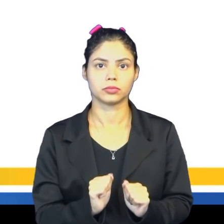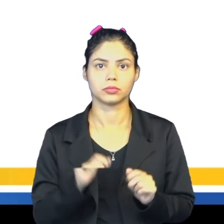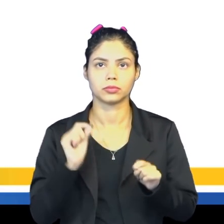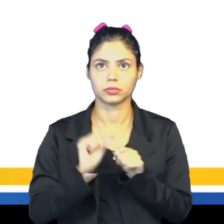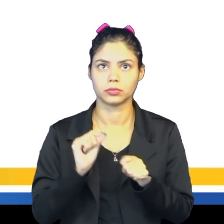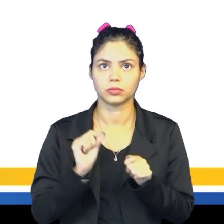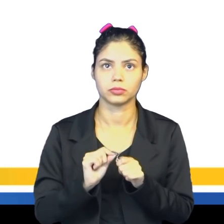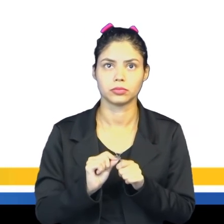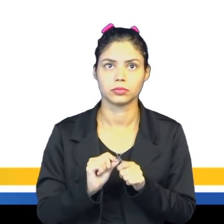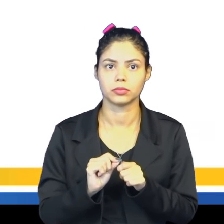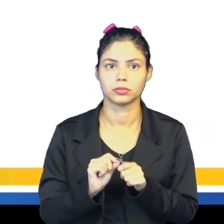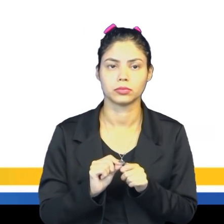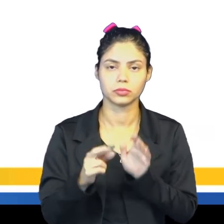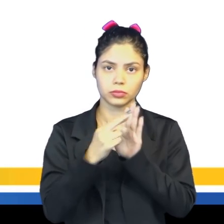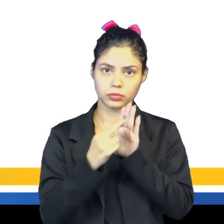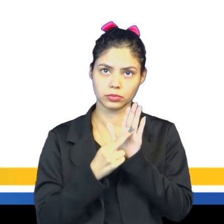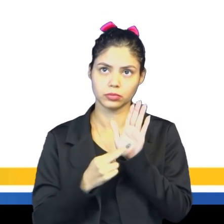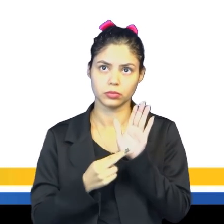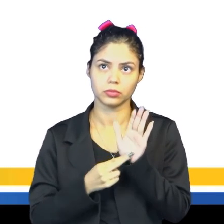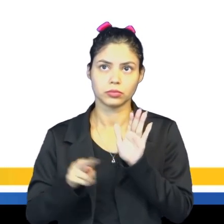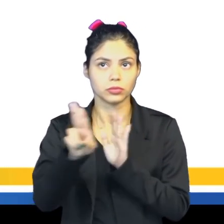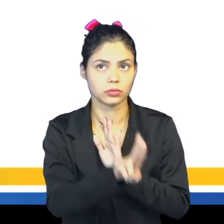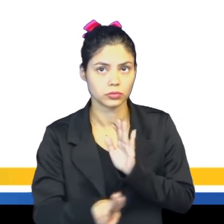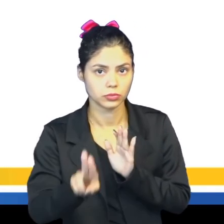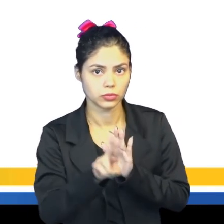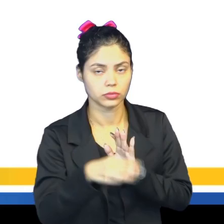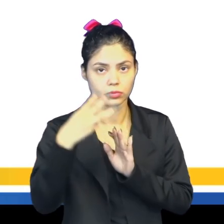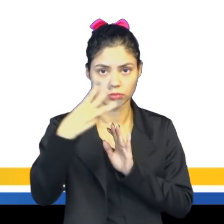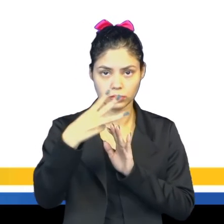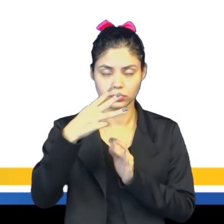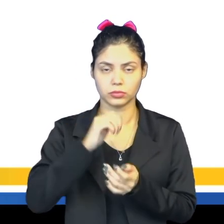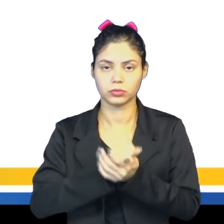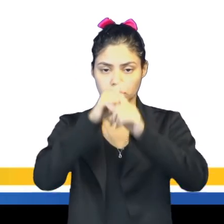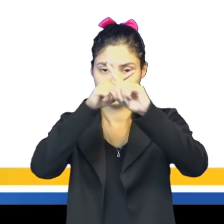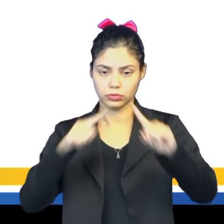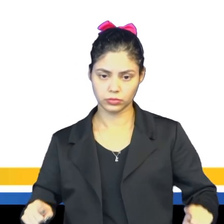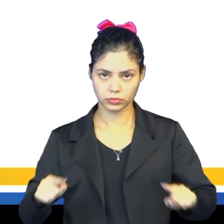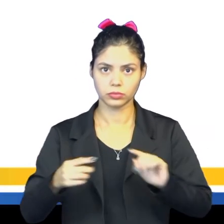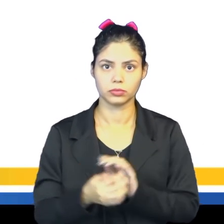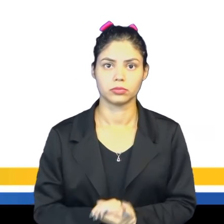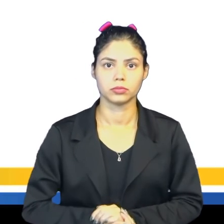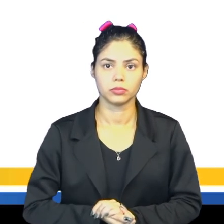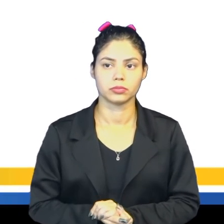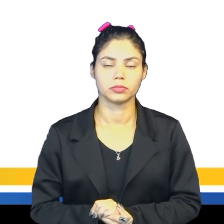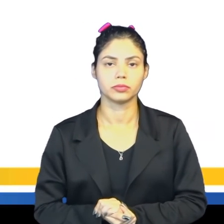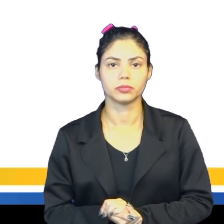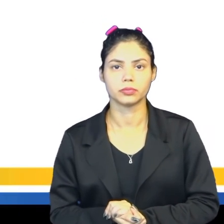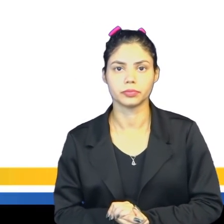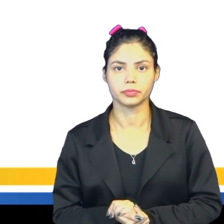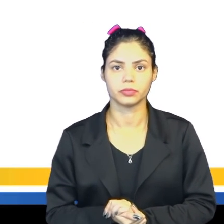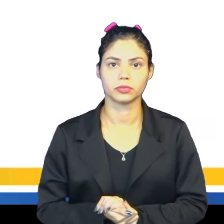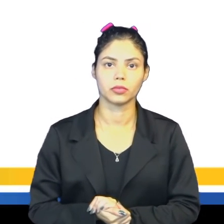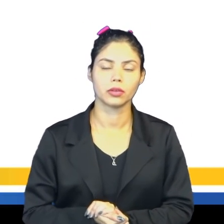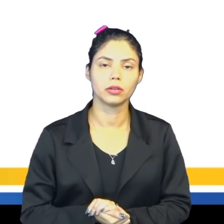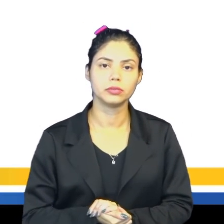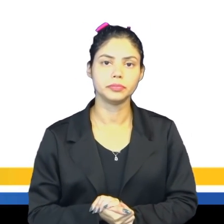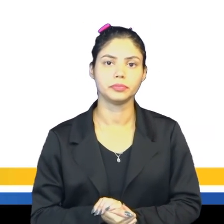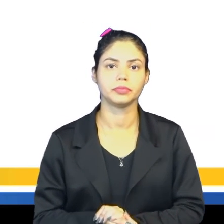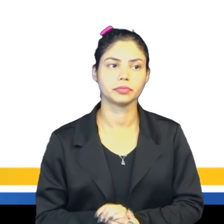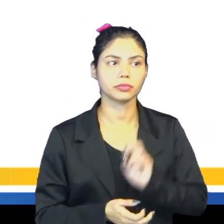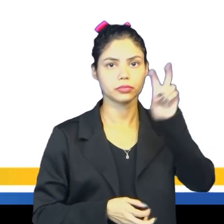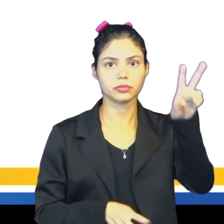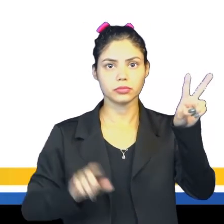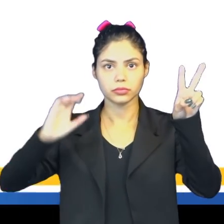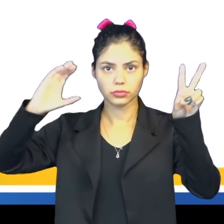as seguintes regras, tá? E usar a regra de 3, nesse caso. Então, olha aí, vamos botar